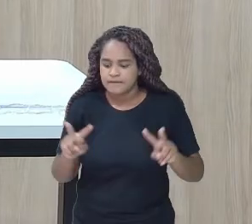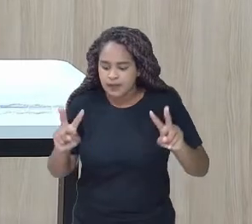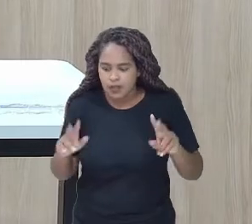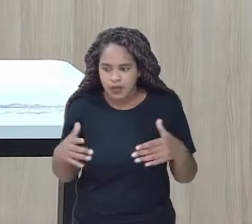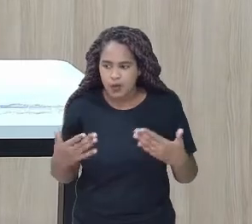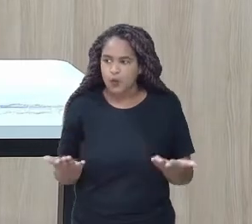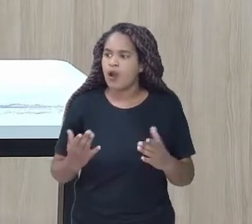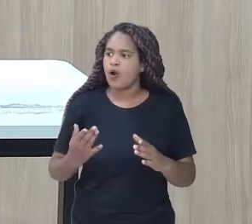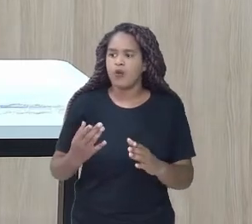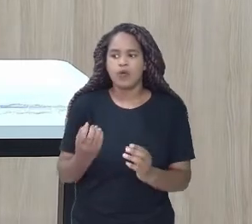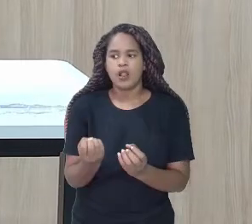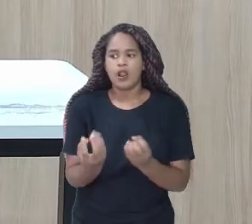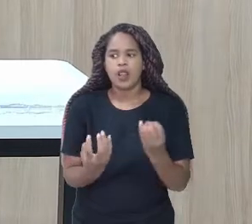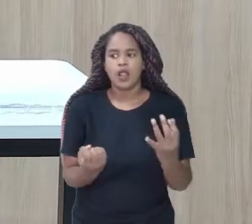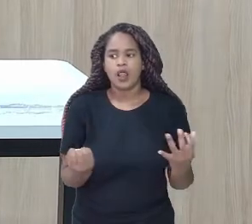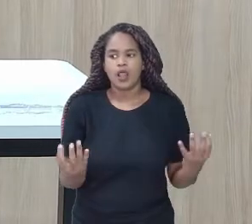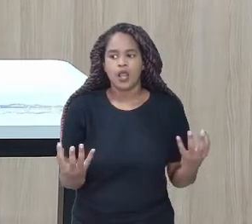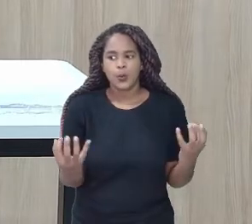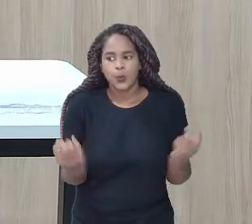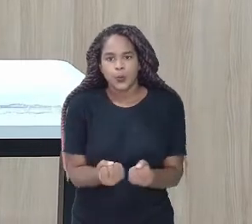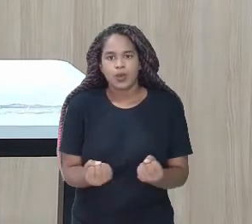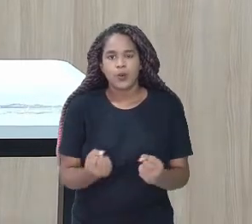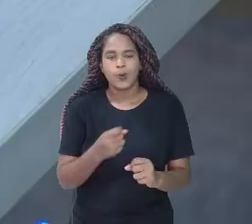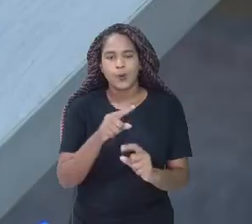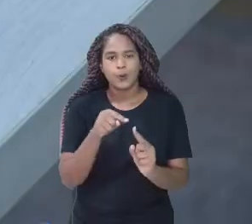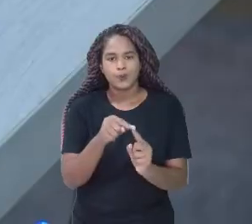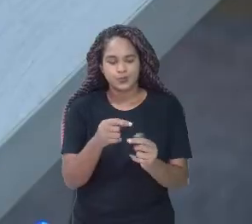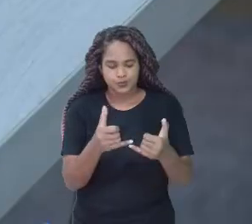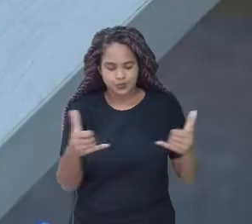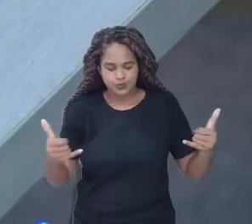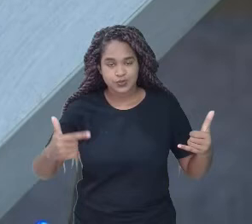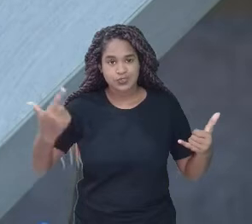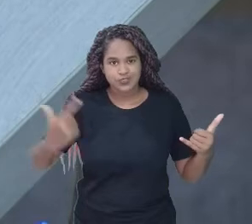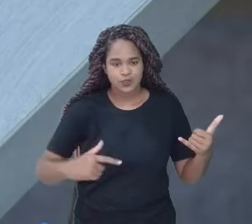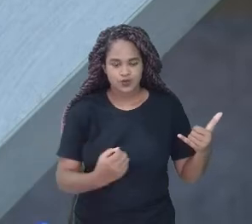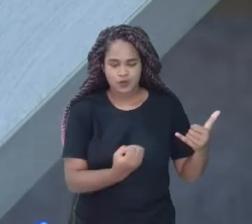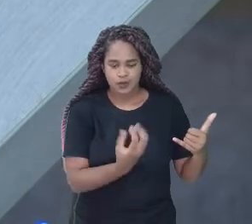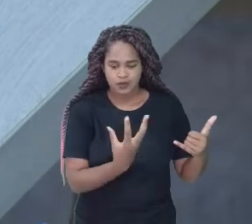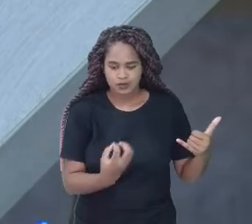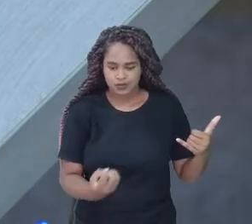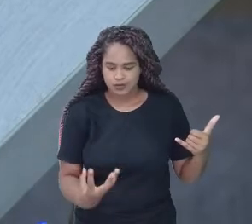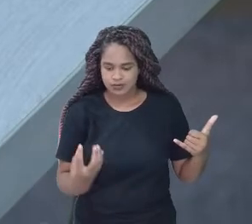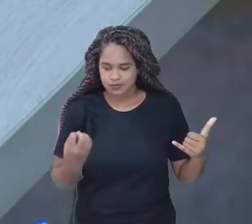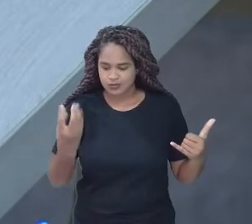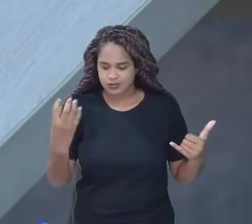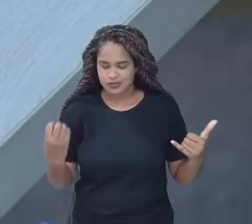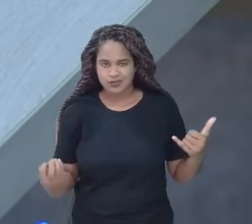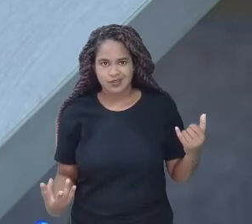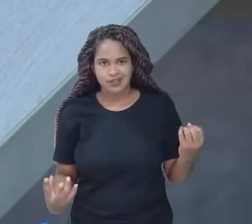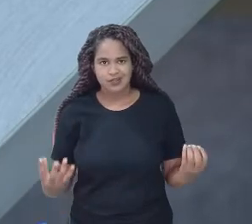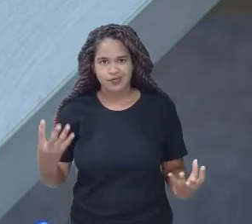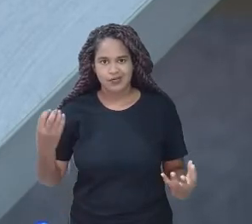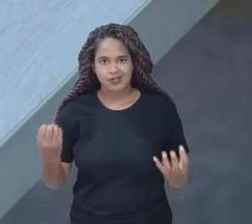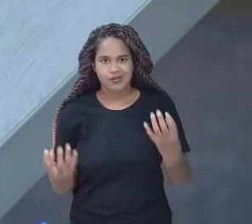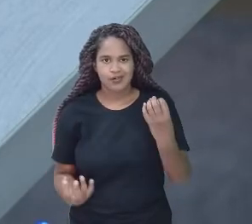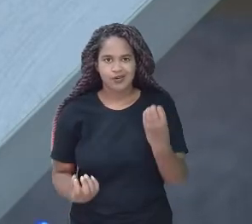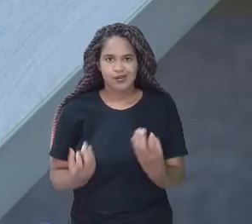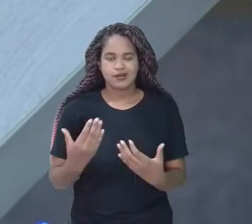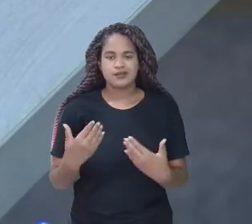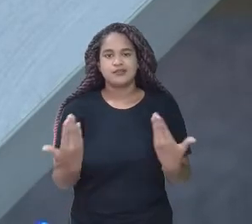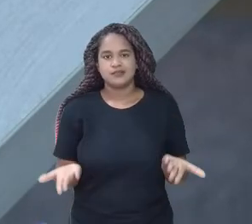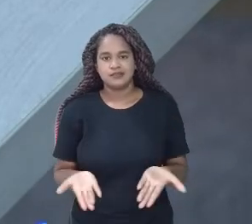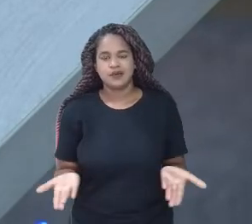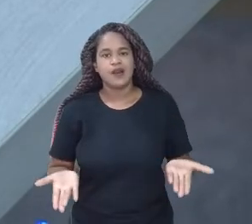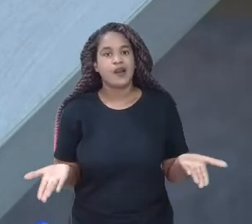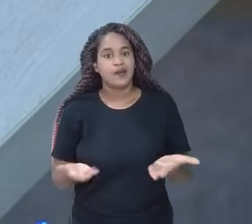qual é aquela lâmpada que queimou para que o circuito comece a funcionar de novo. Então, estamos chegando